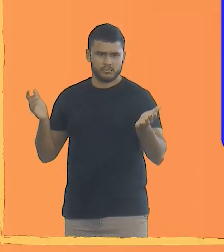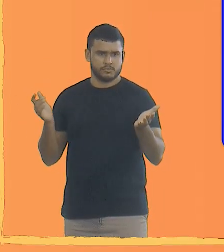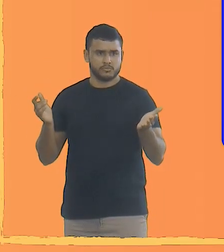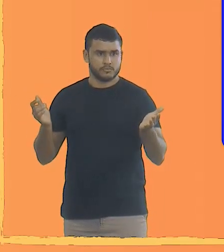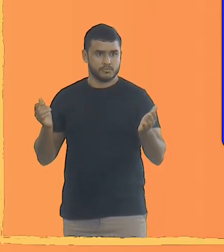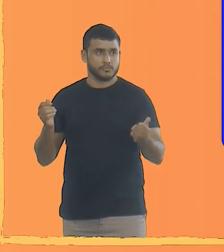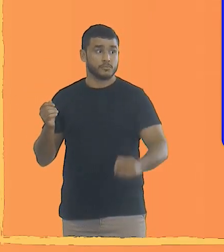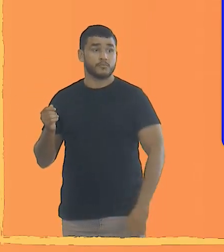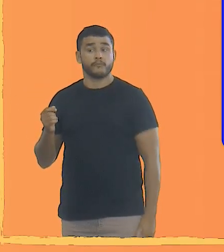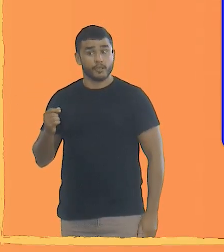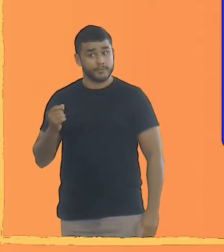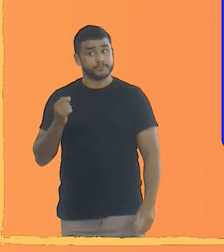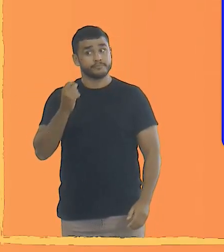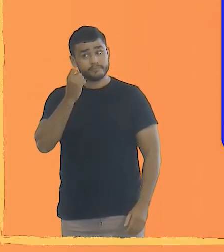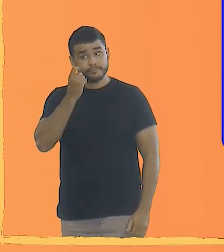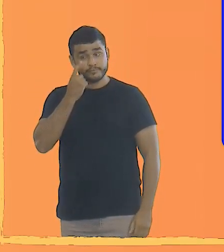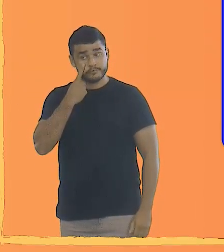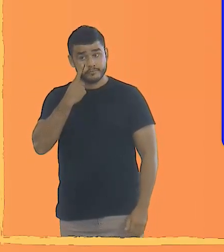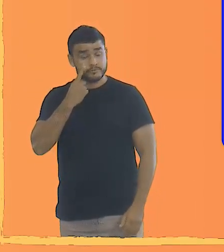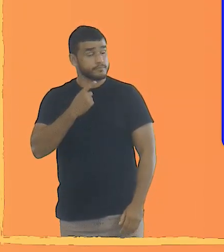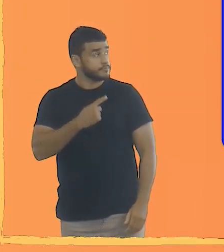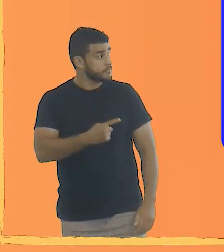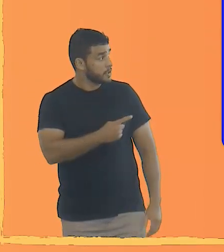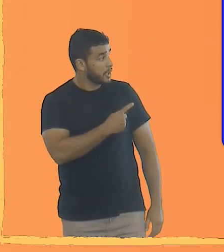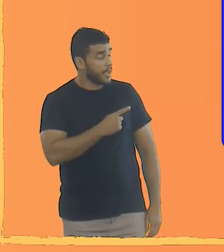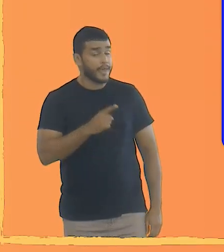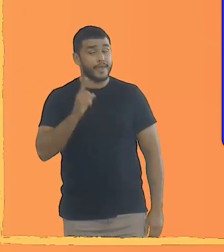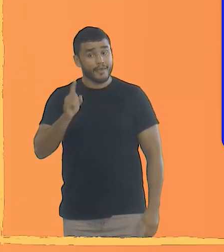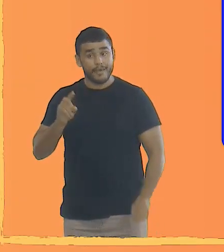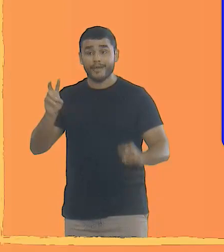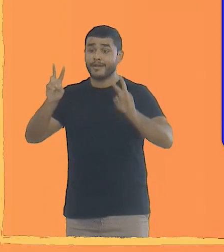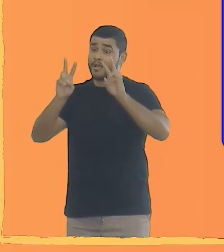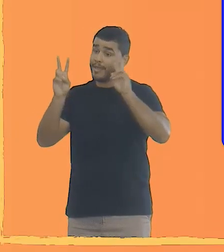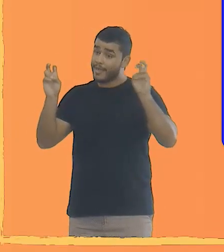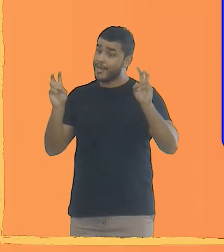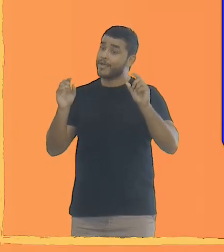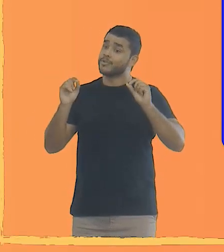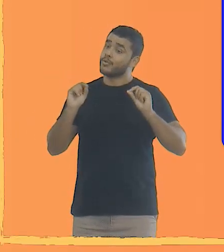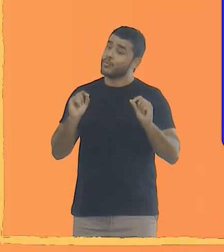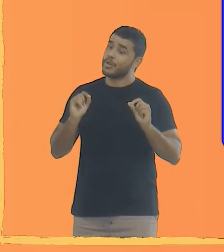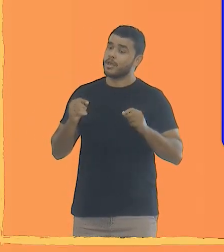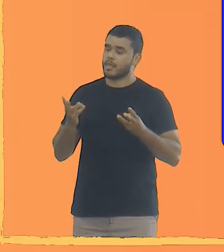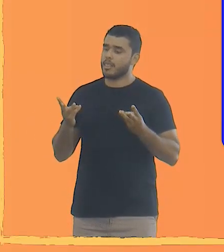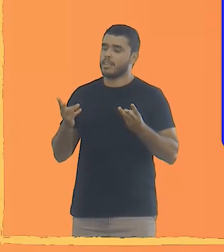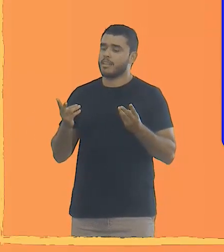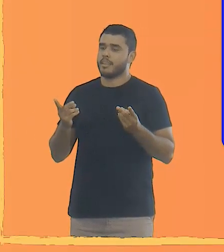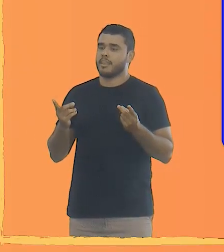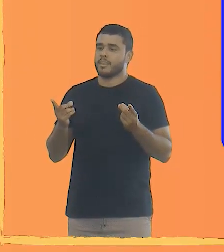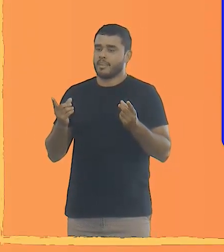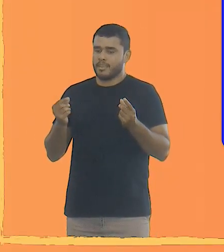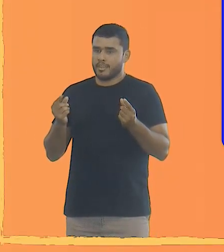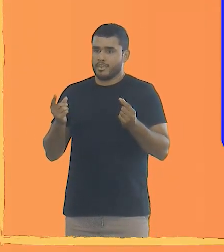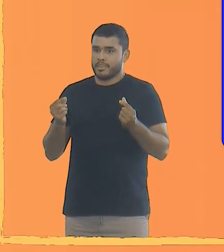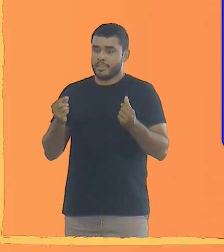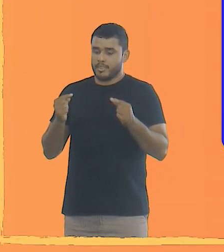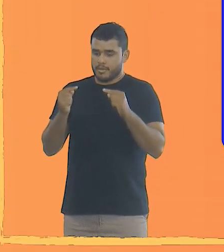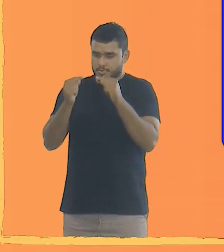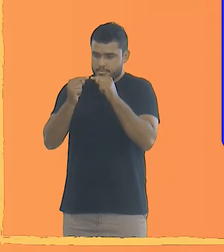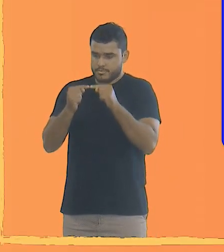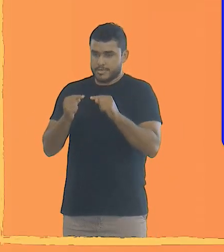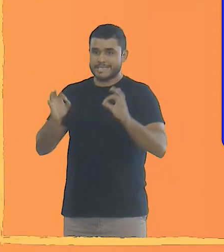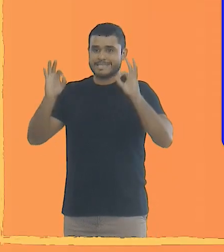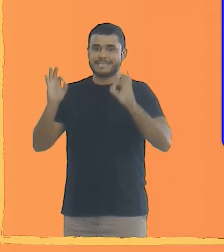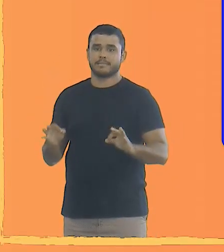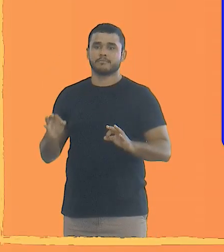gente vai estudar hoje é exatamente um assunto chamado análise combinatória. O que é a